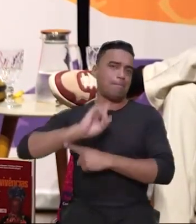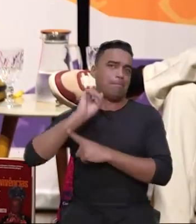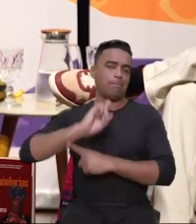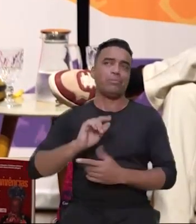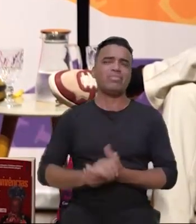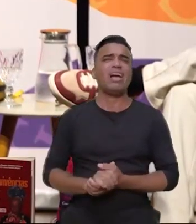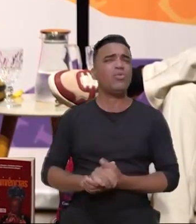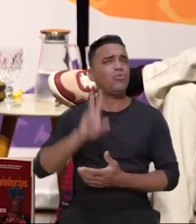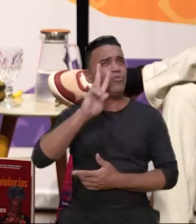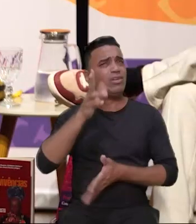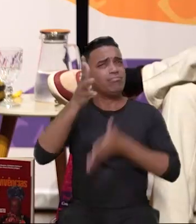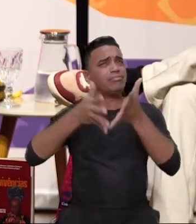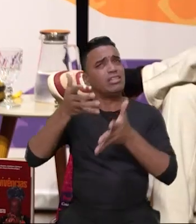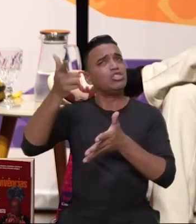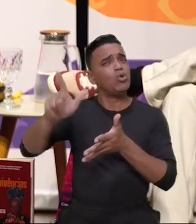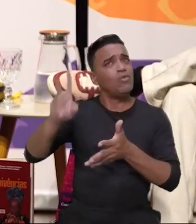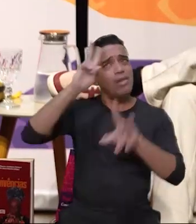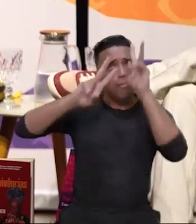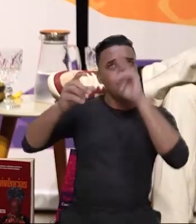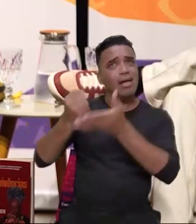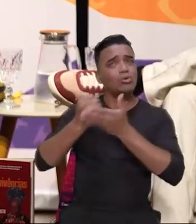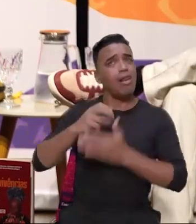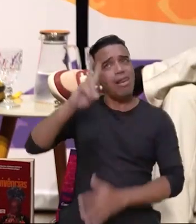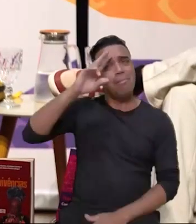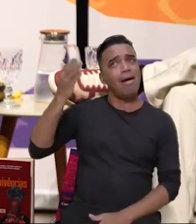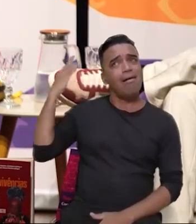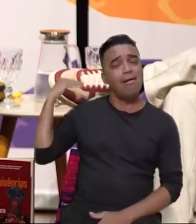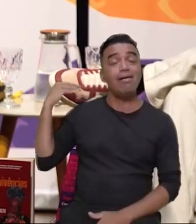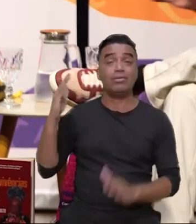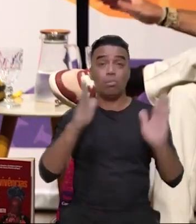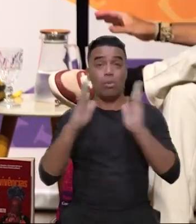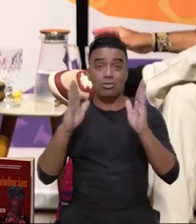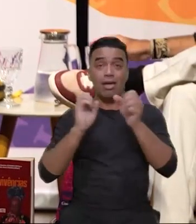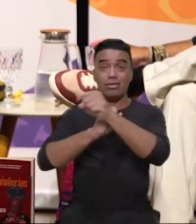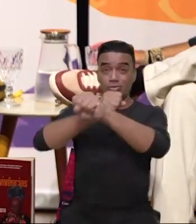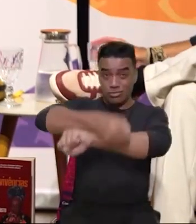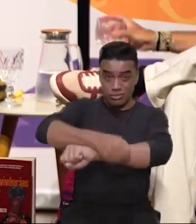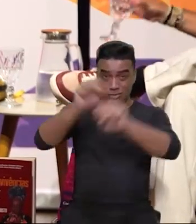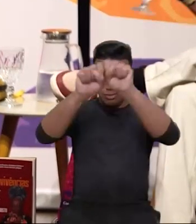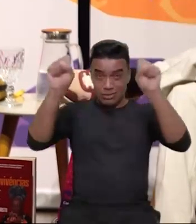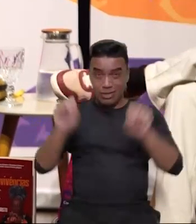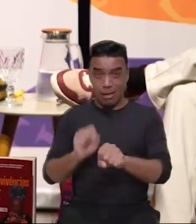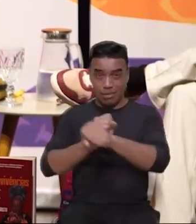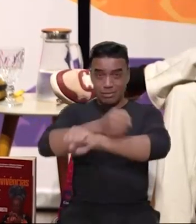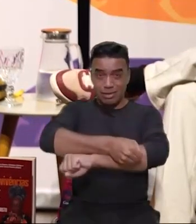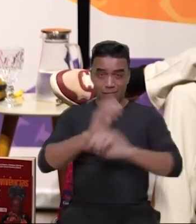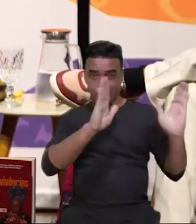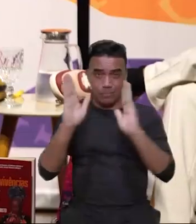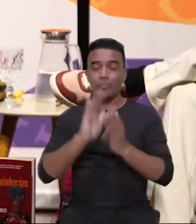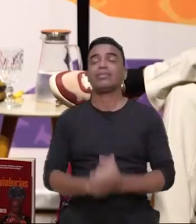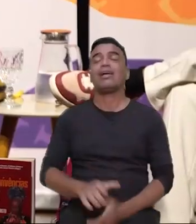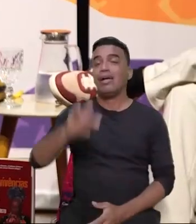me reportou a isso novamente. No processo de escravização, quando o